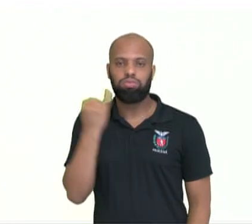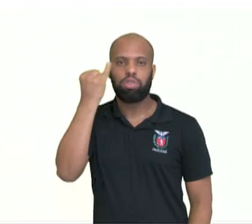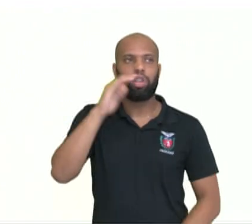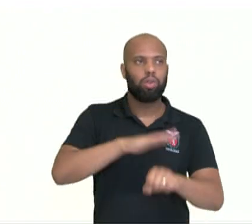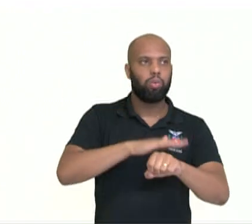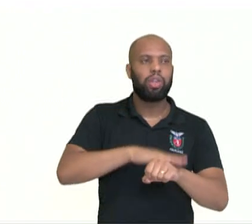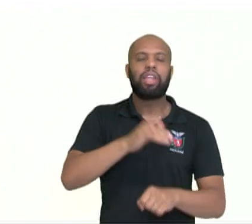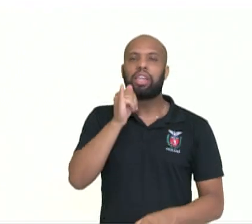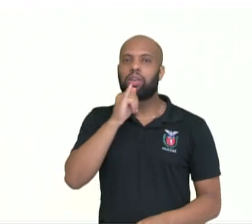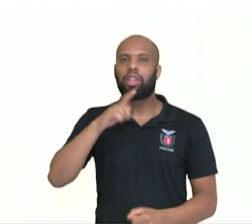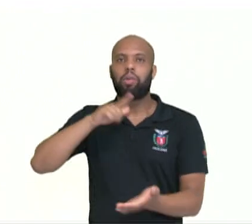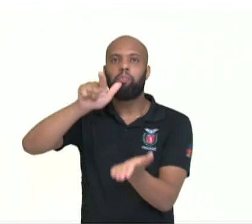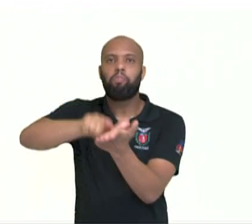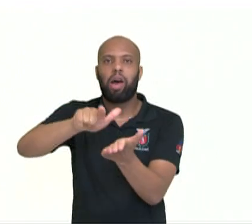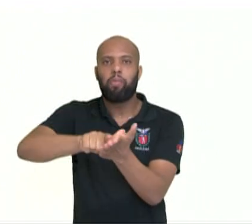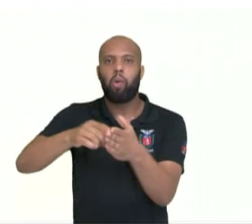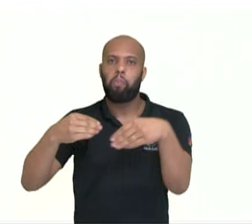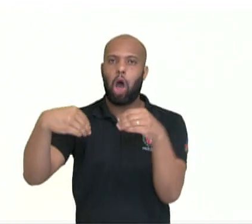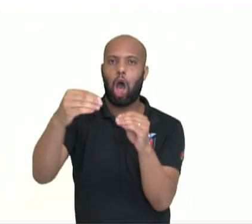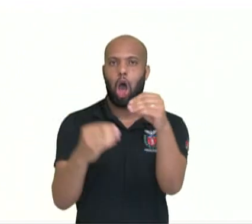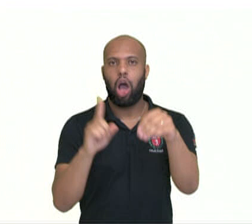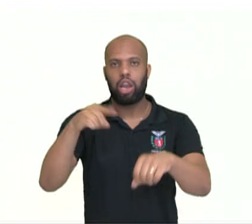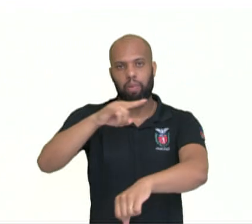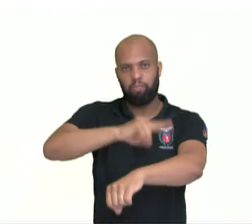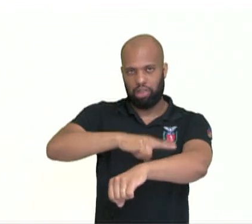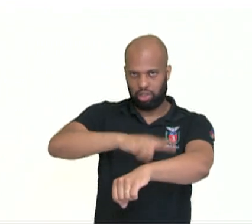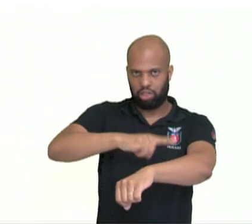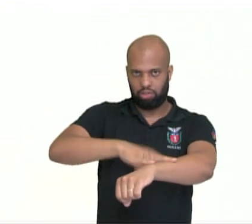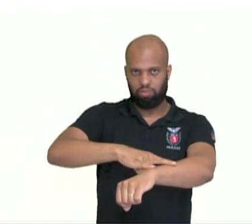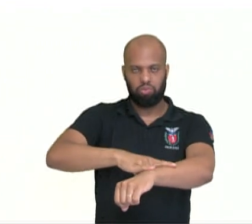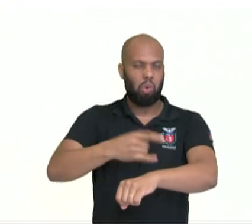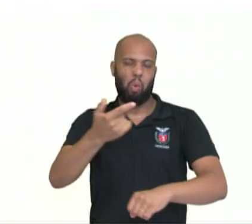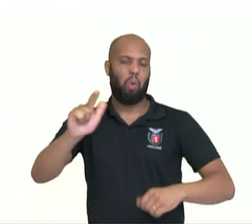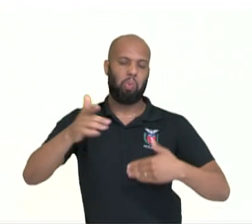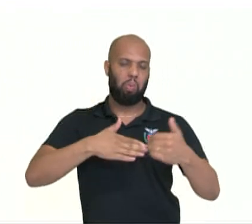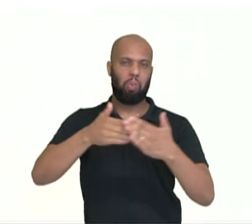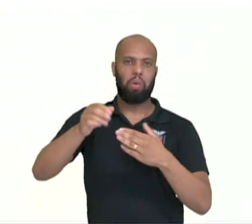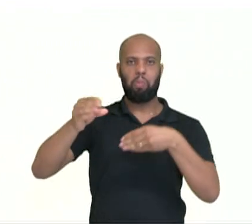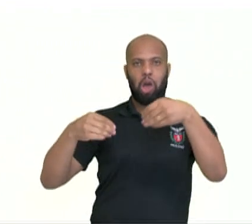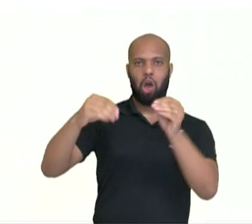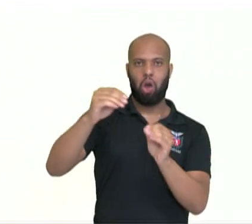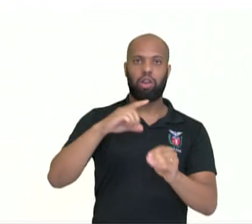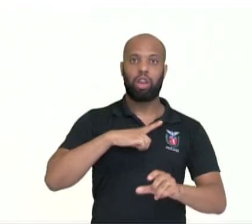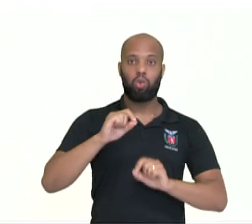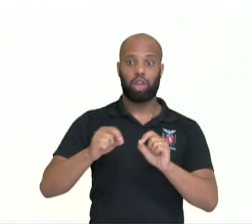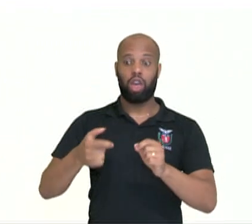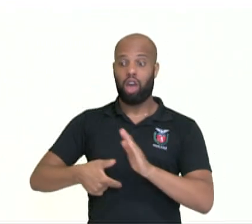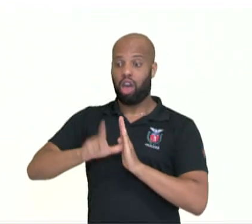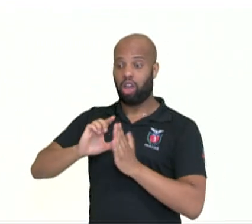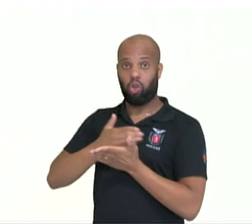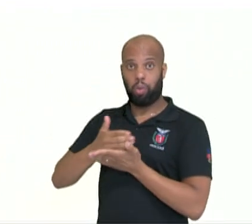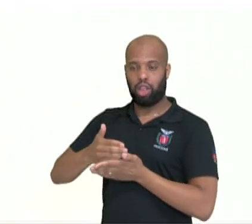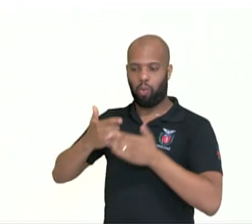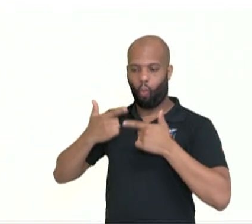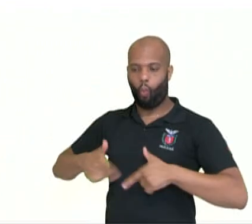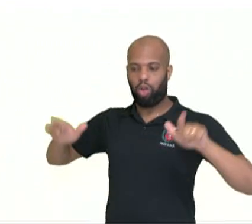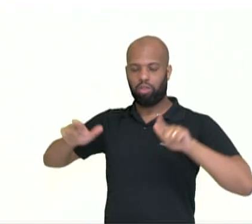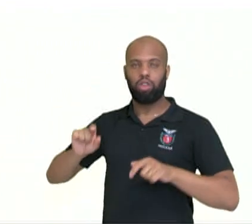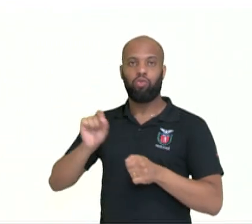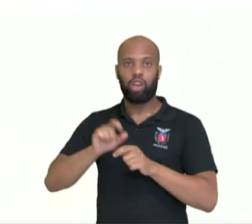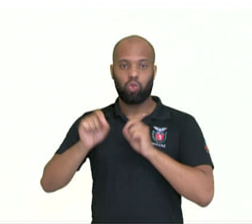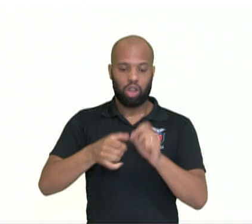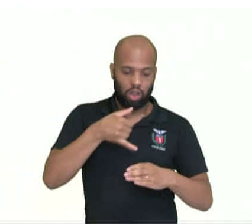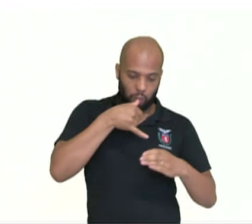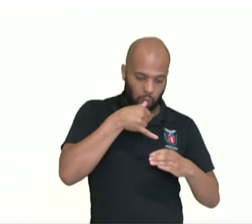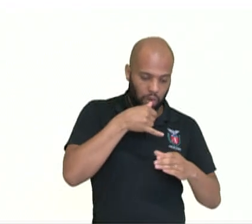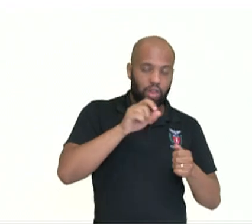pega um papel higiênico, ou toalha, o que for, que está neutro no início, e você esfrega nesse canudinho que